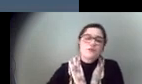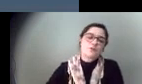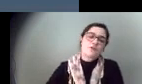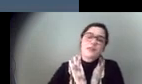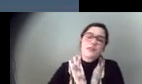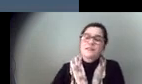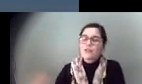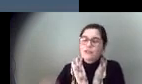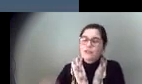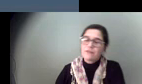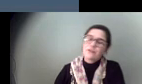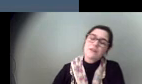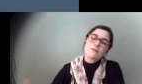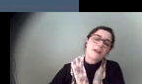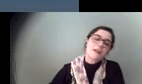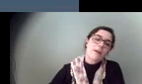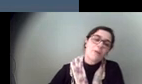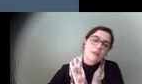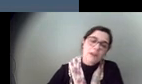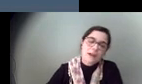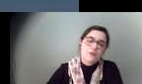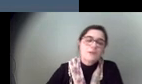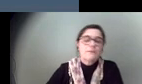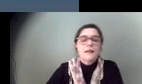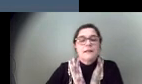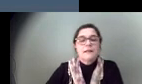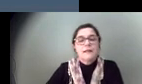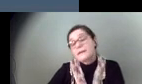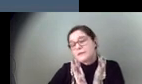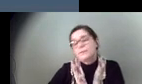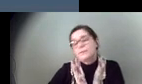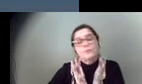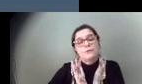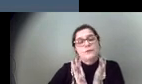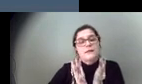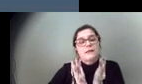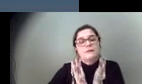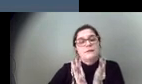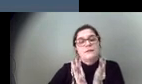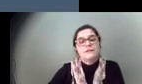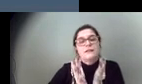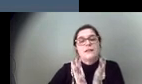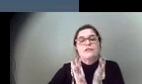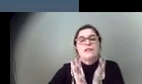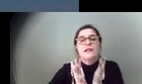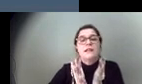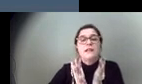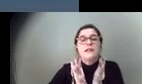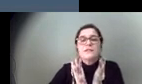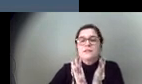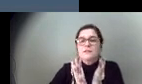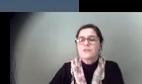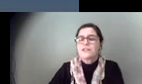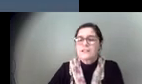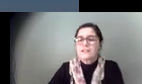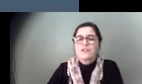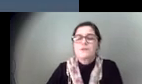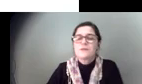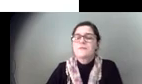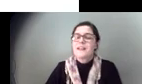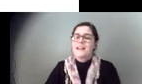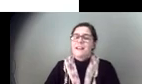competências socioemocionais que nós já havíamos, né, abordado aí, desde do ano passado, na verdade. E aí nós estamos na